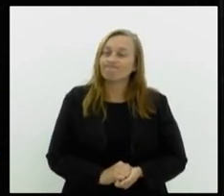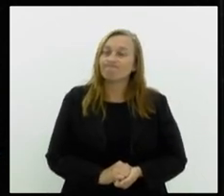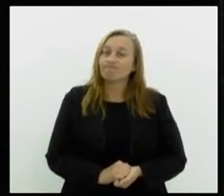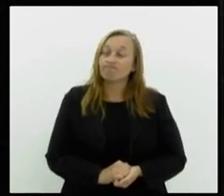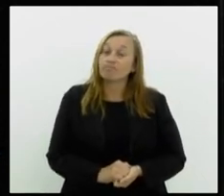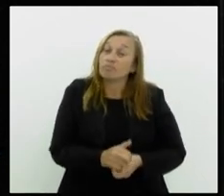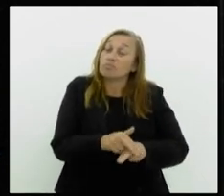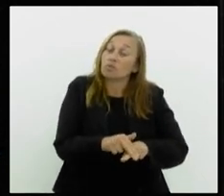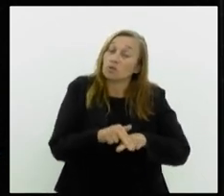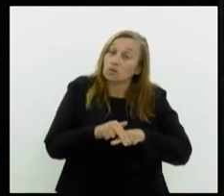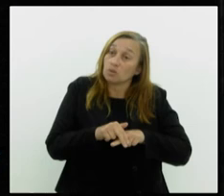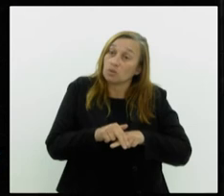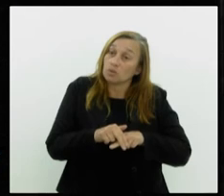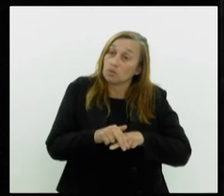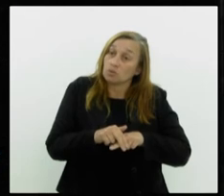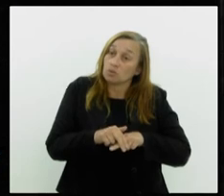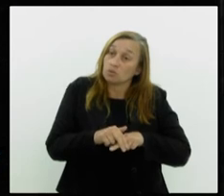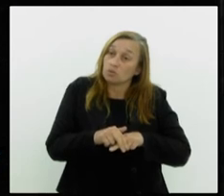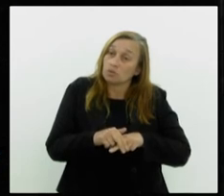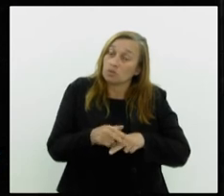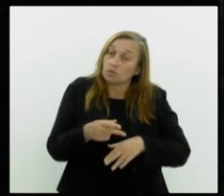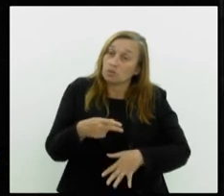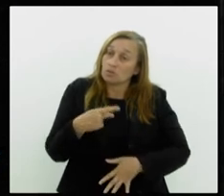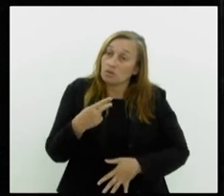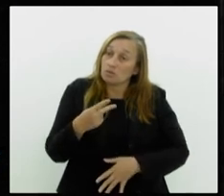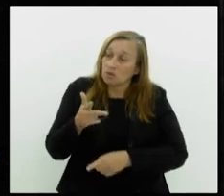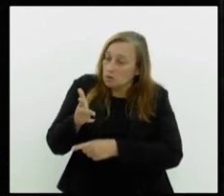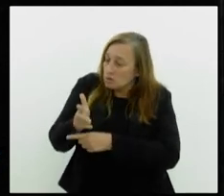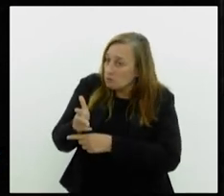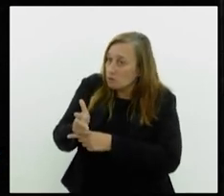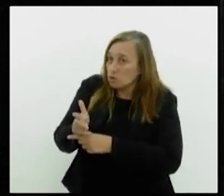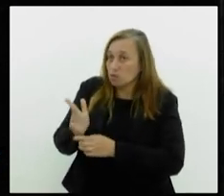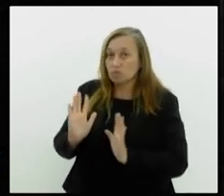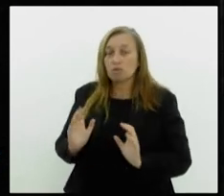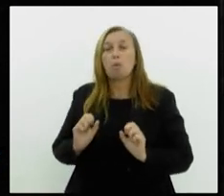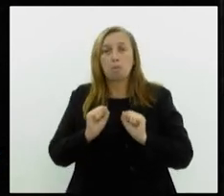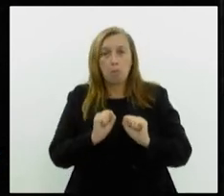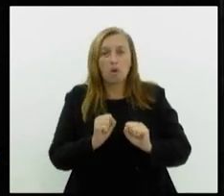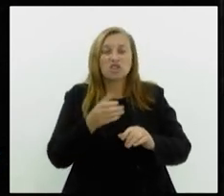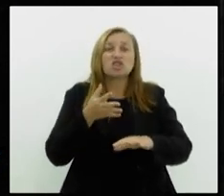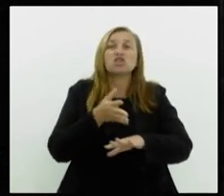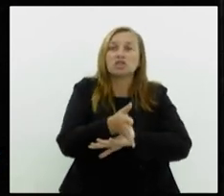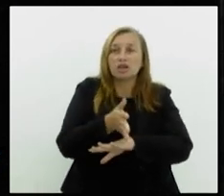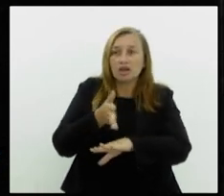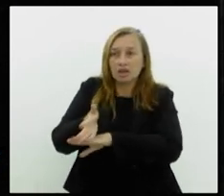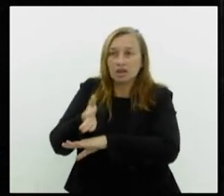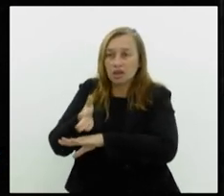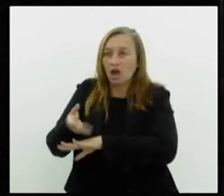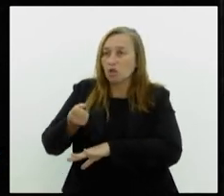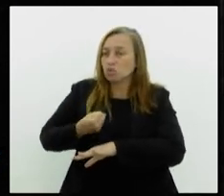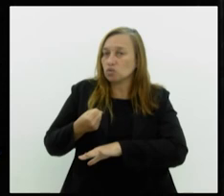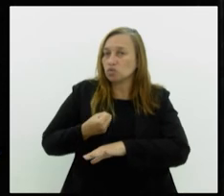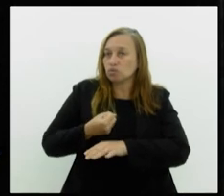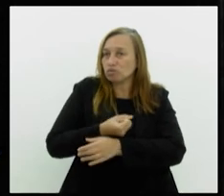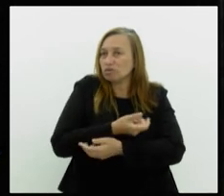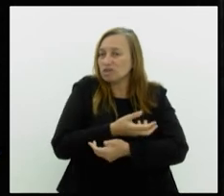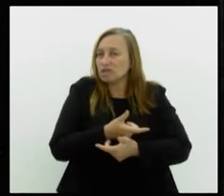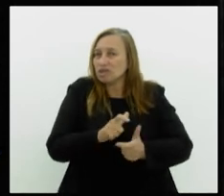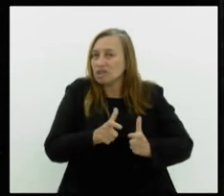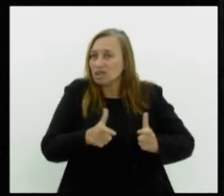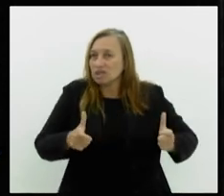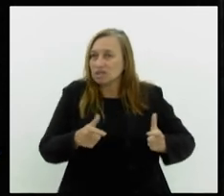Por isso, eu faço votos de que esse vídeo possa chegar ao maior número de pessoas